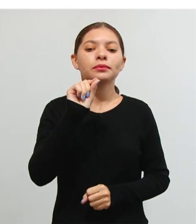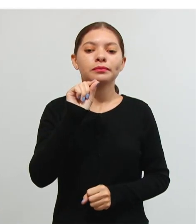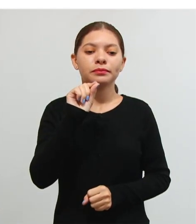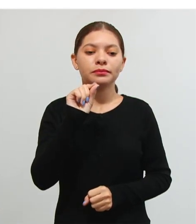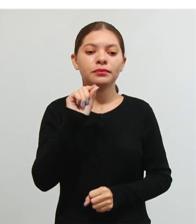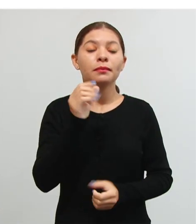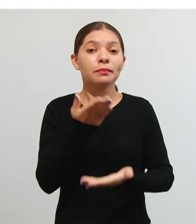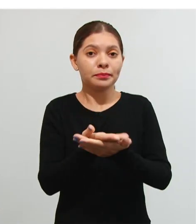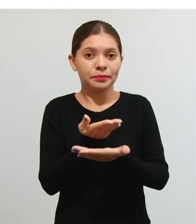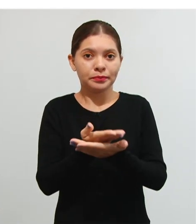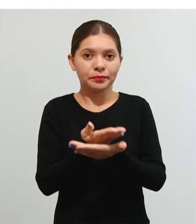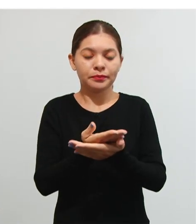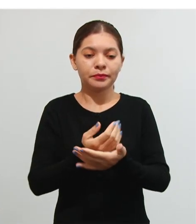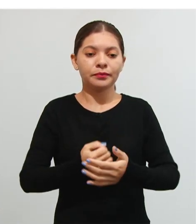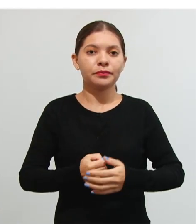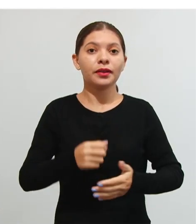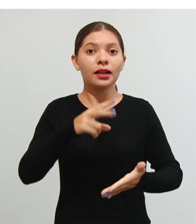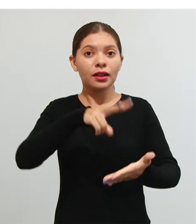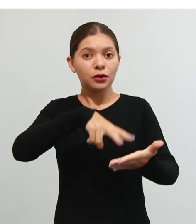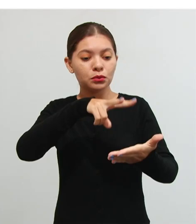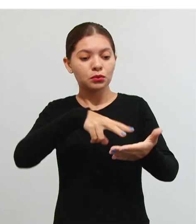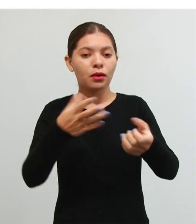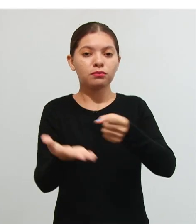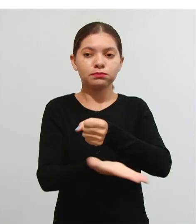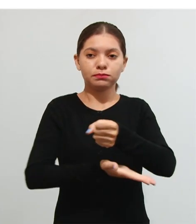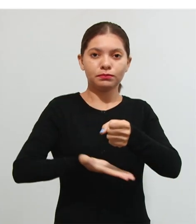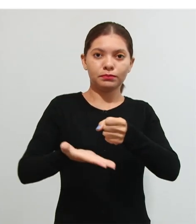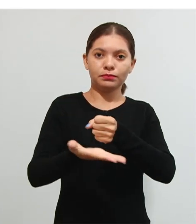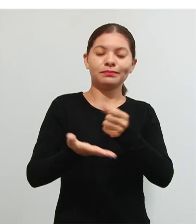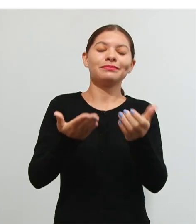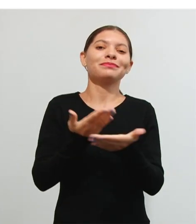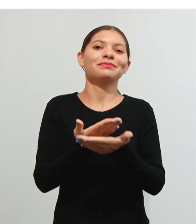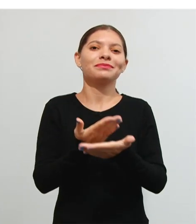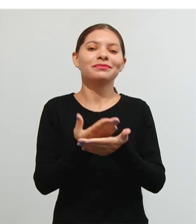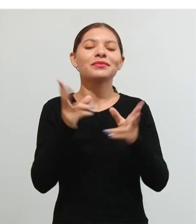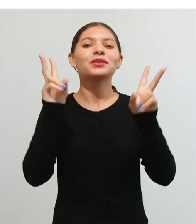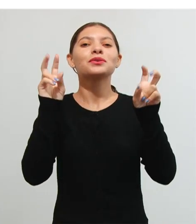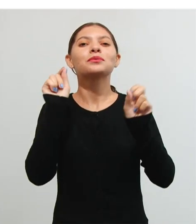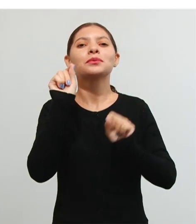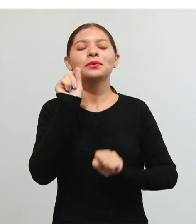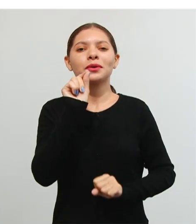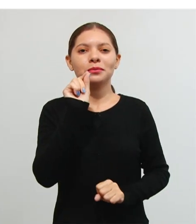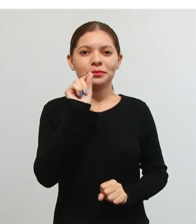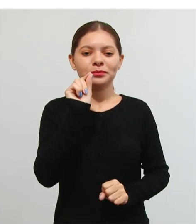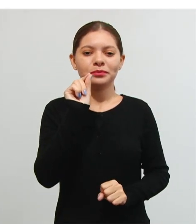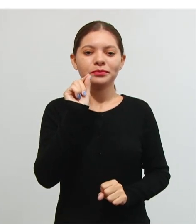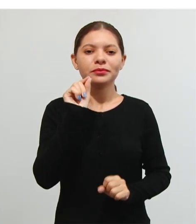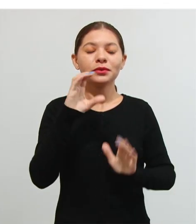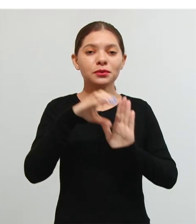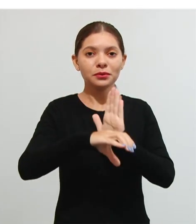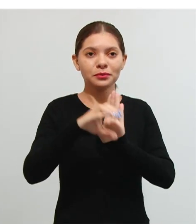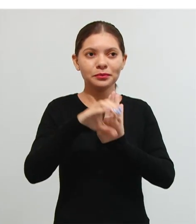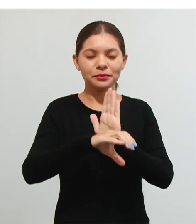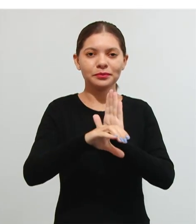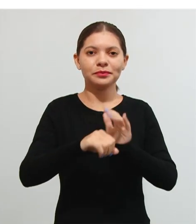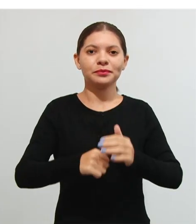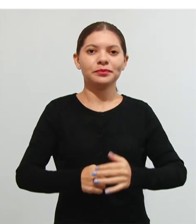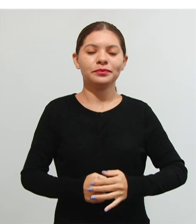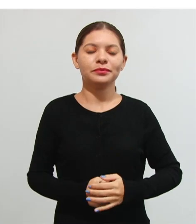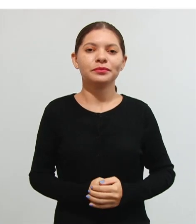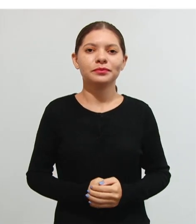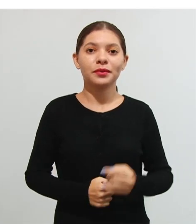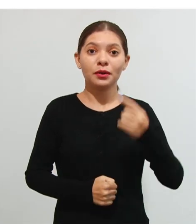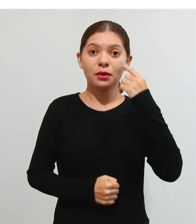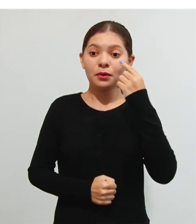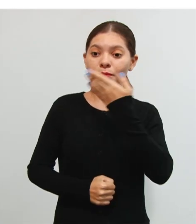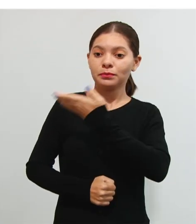da nossa aula. Leituras básicas para a nossa aula, sobre esse conteúdo. Nós trazemos